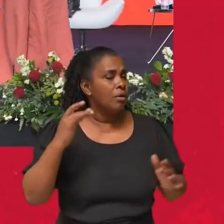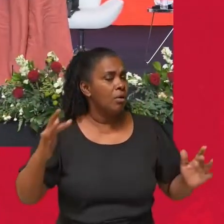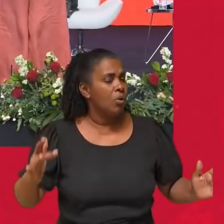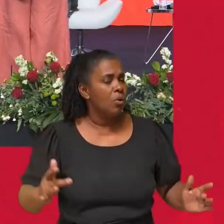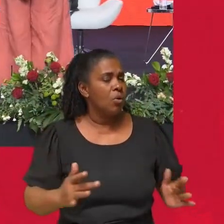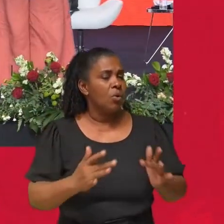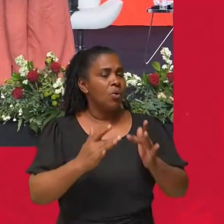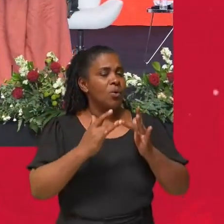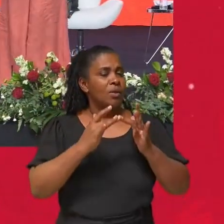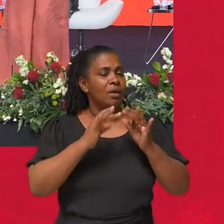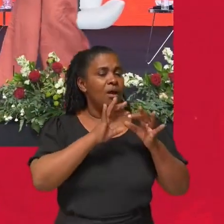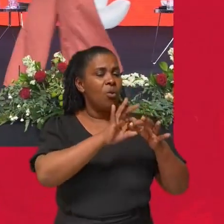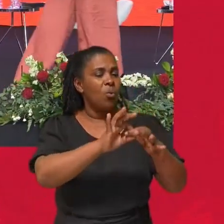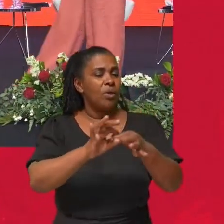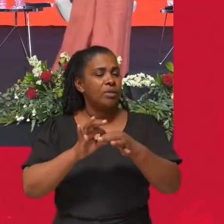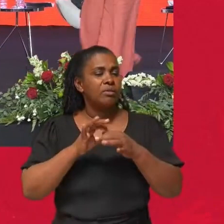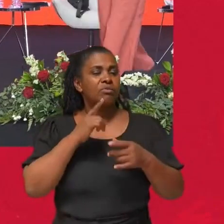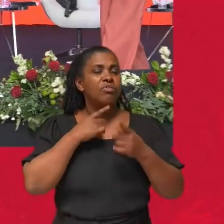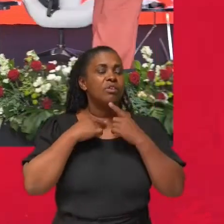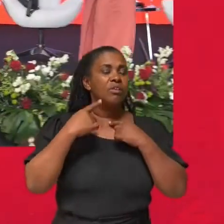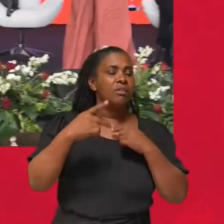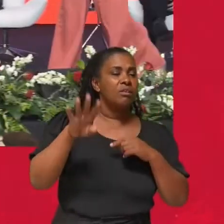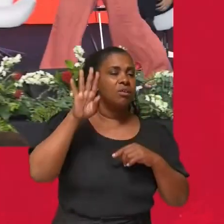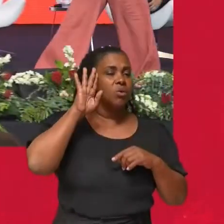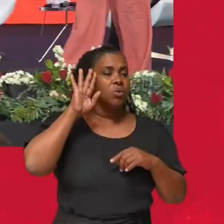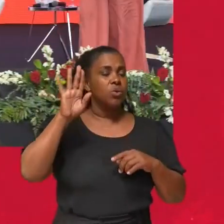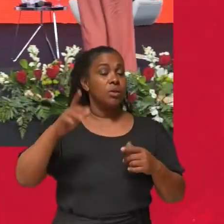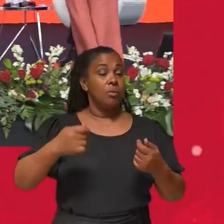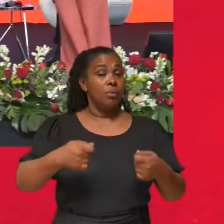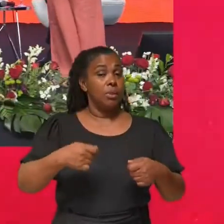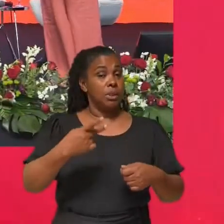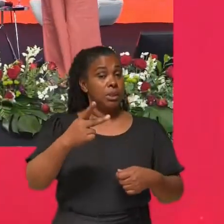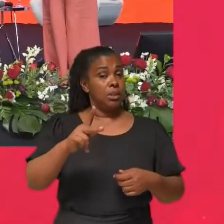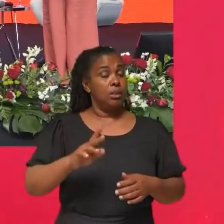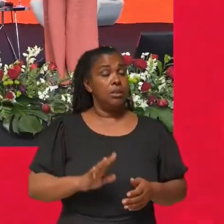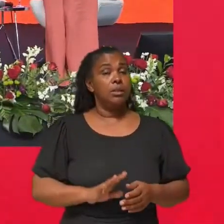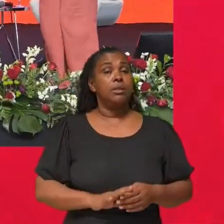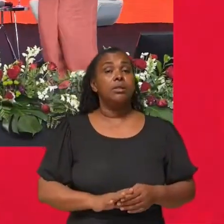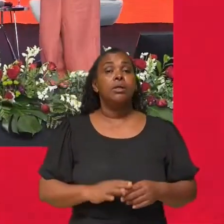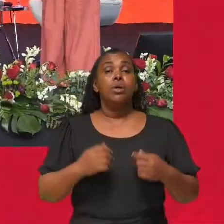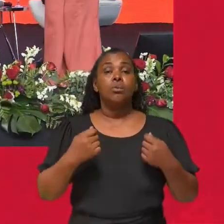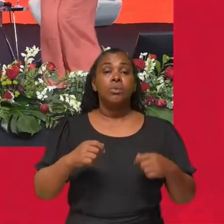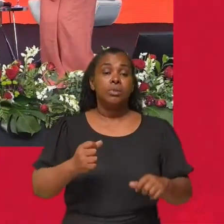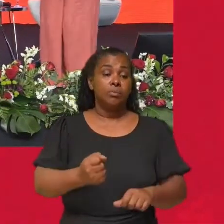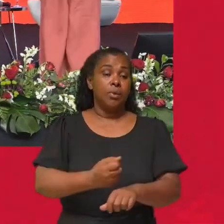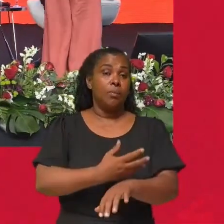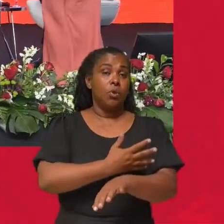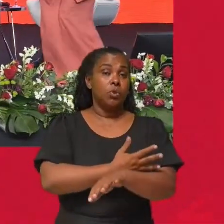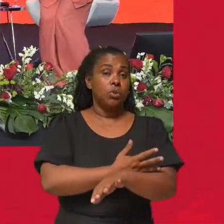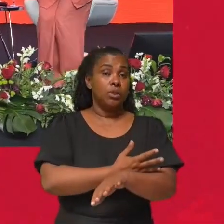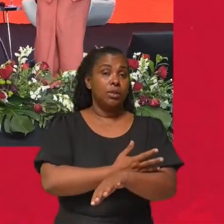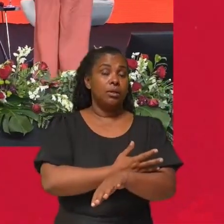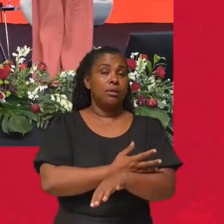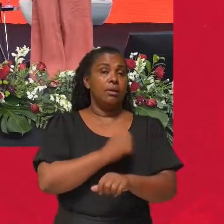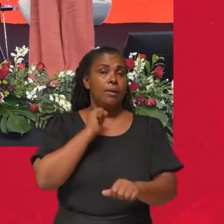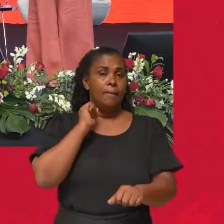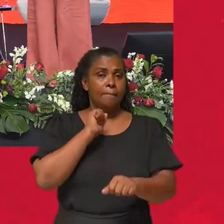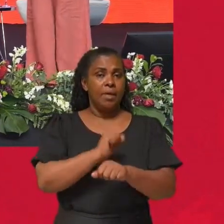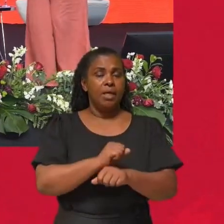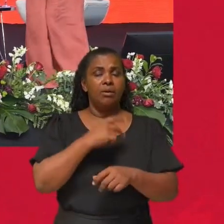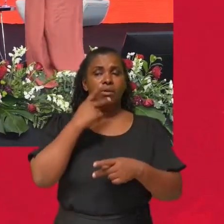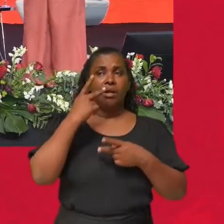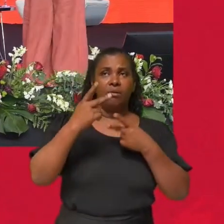nos sonhos, nas necessidades dele. Eu preciso me emocionar. Parar de falar só